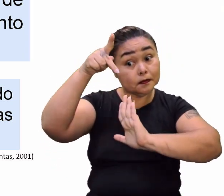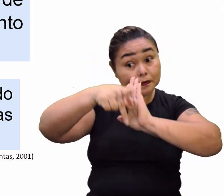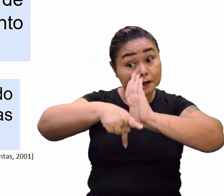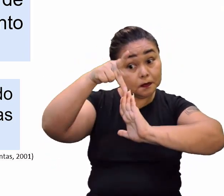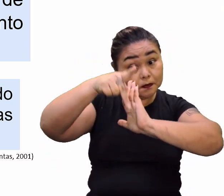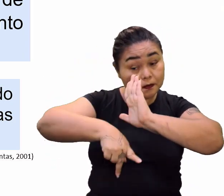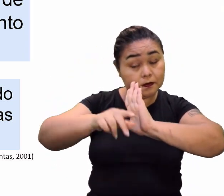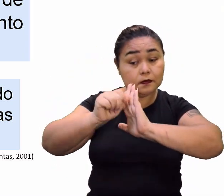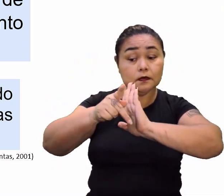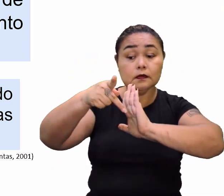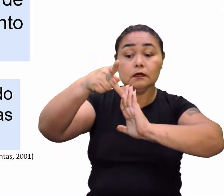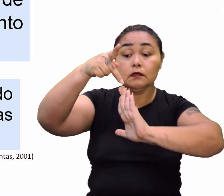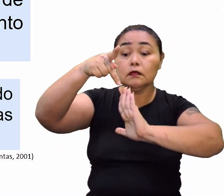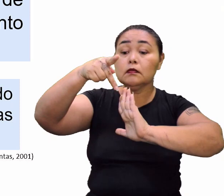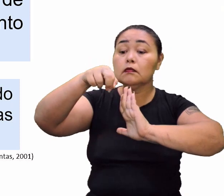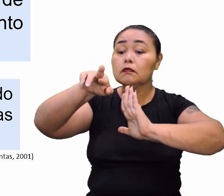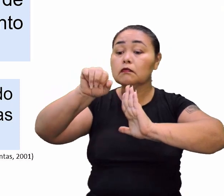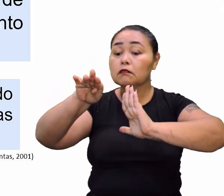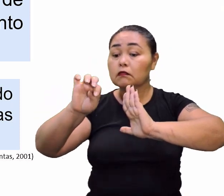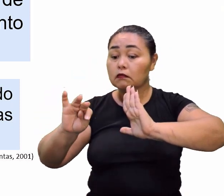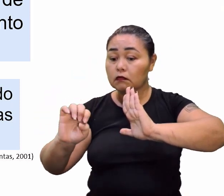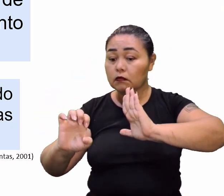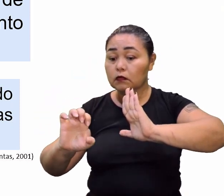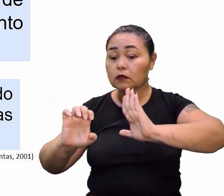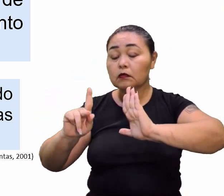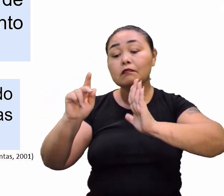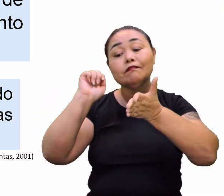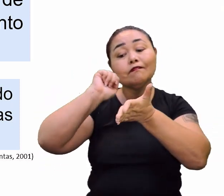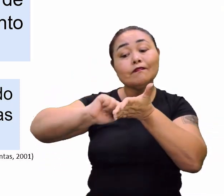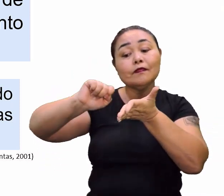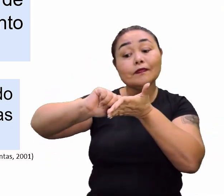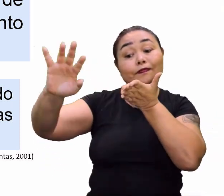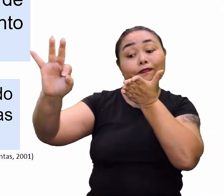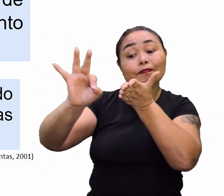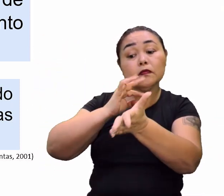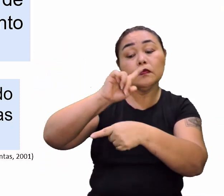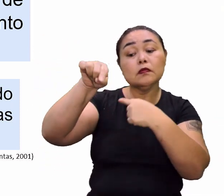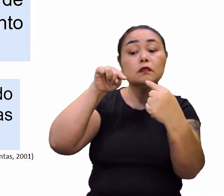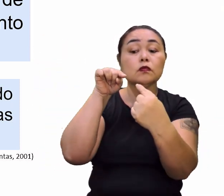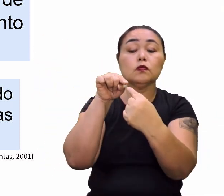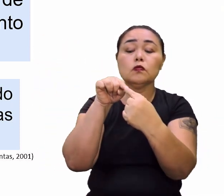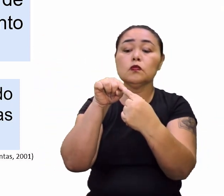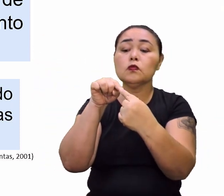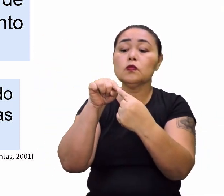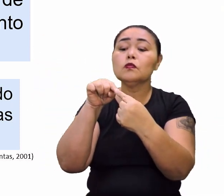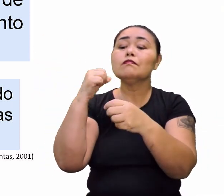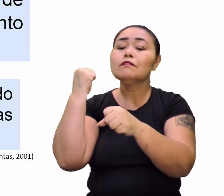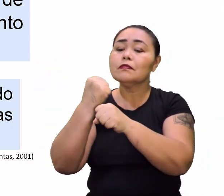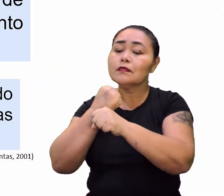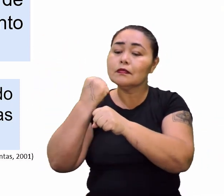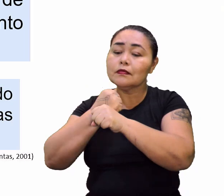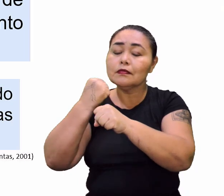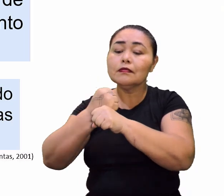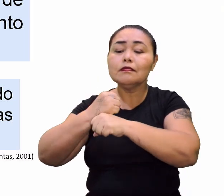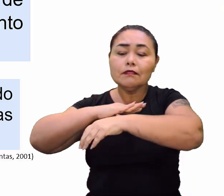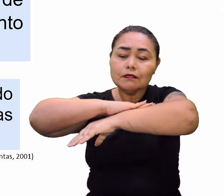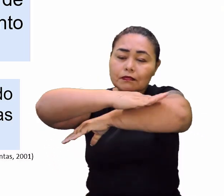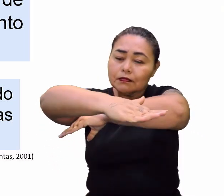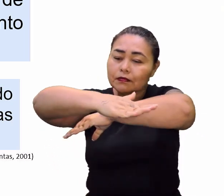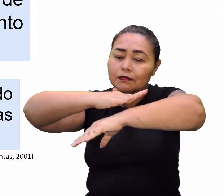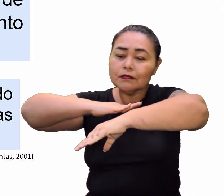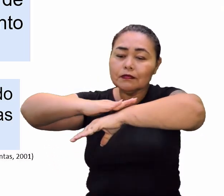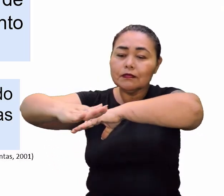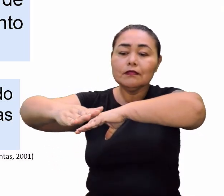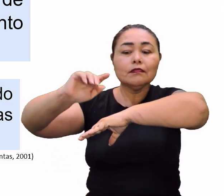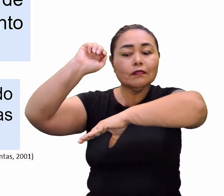muito importante, porque o Polo Noroeste, ele assegurava o quê? Um dos objetivos, a reconstrução e a pavimentação